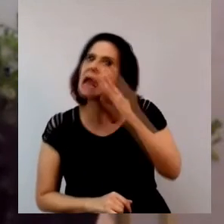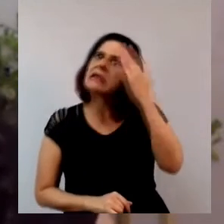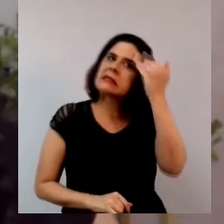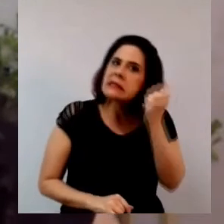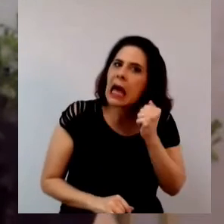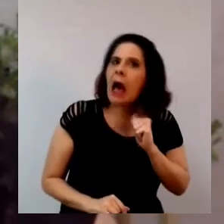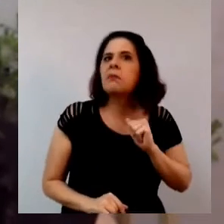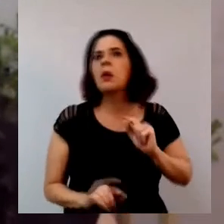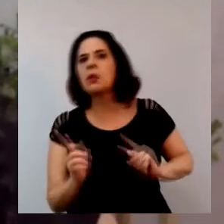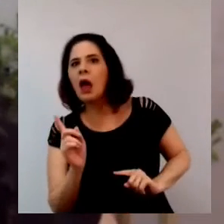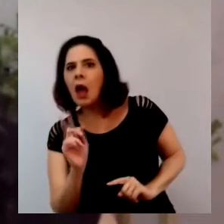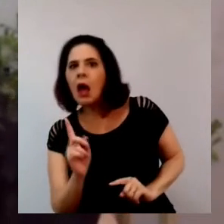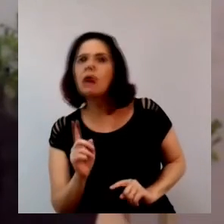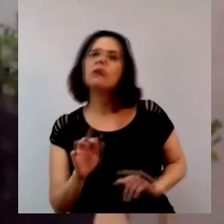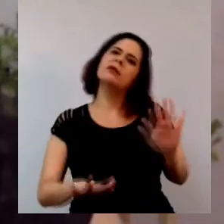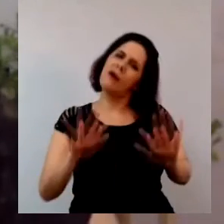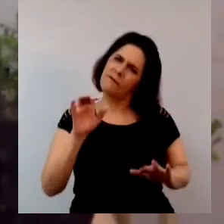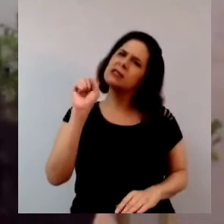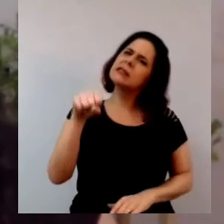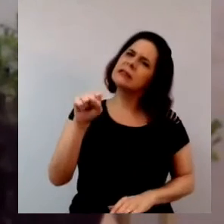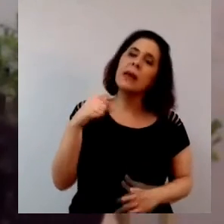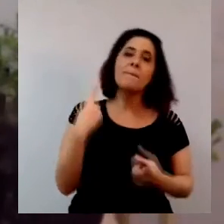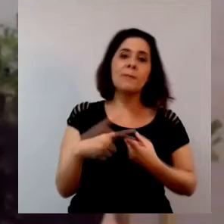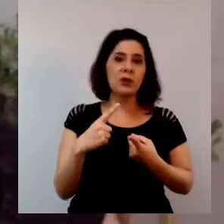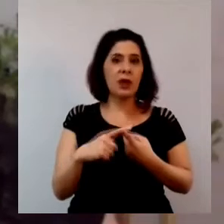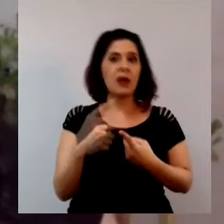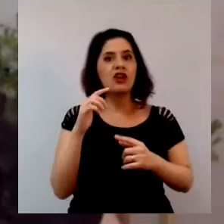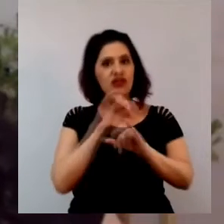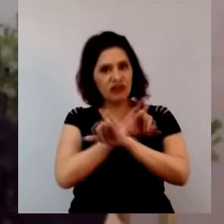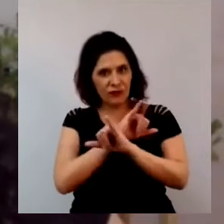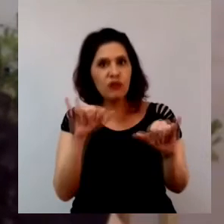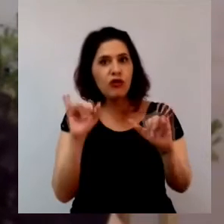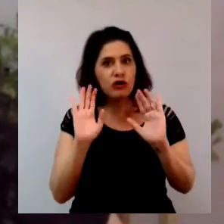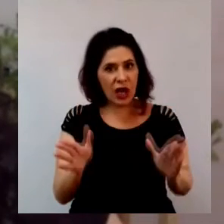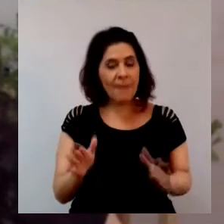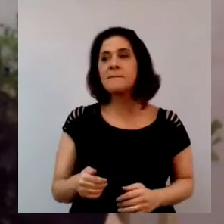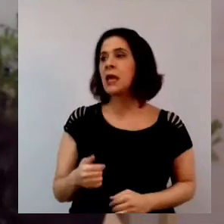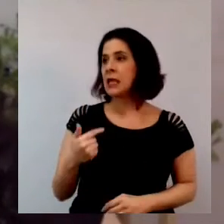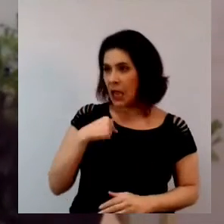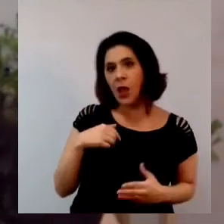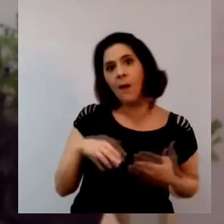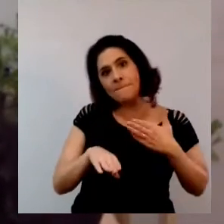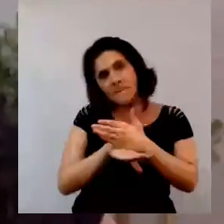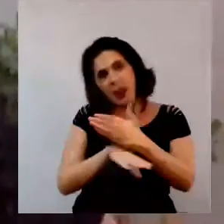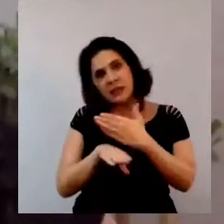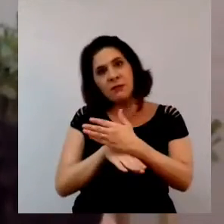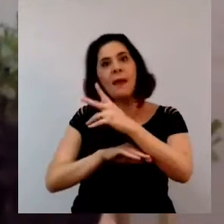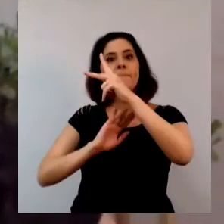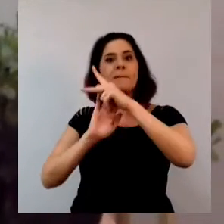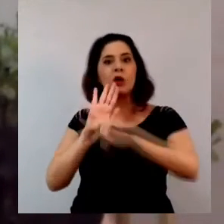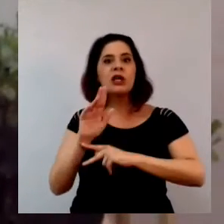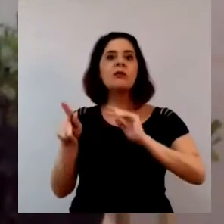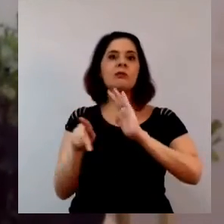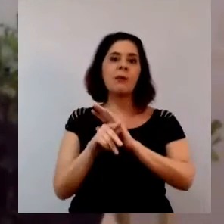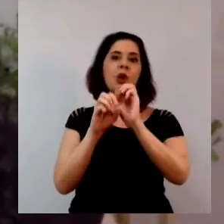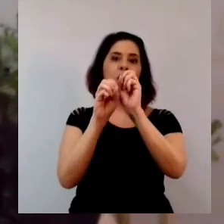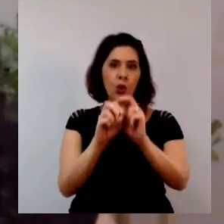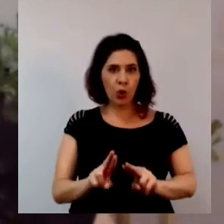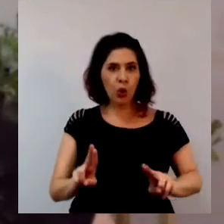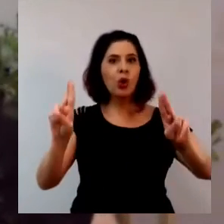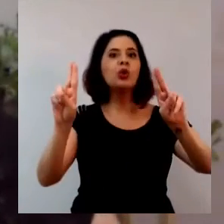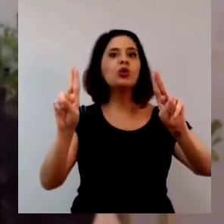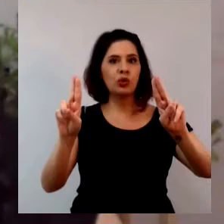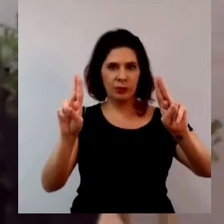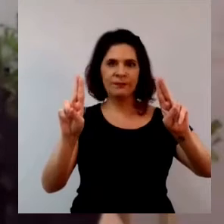pouco mais divulgado, mas hoje eu tenho participado de um projeto da ONU, né? Eu fui convidada para participar desse projeto da ONU, que é o Equipe